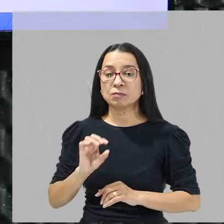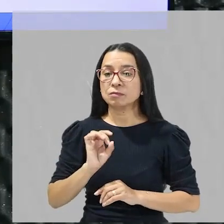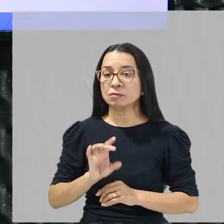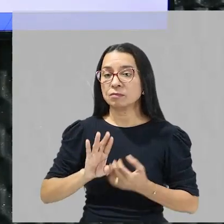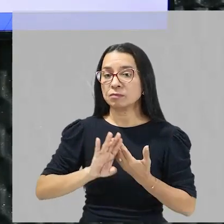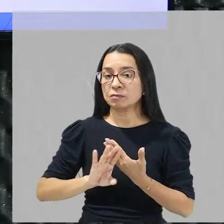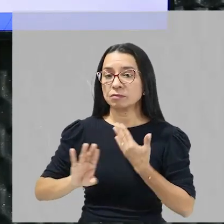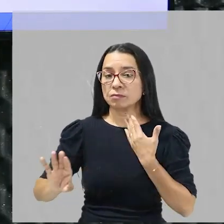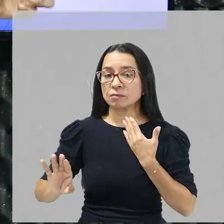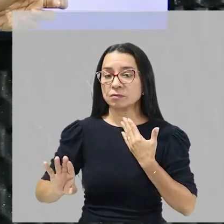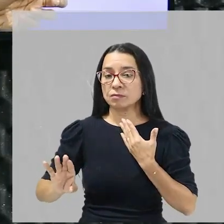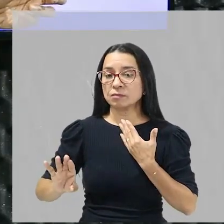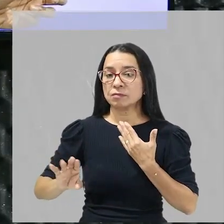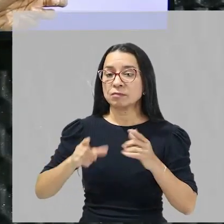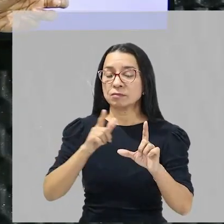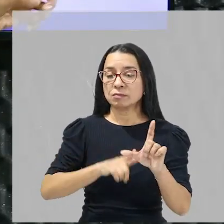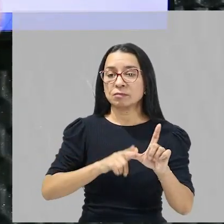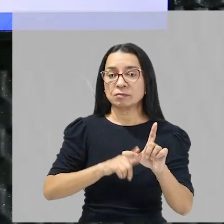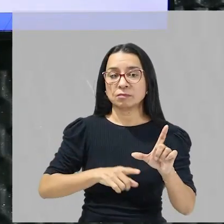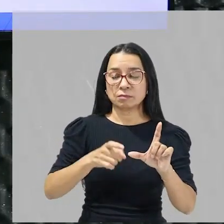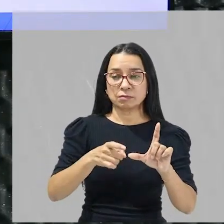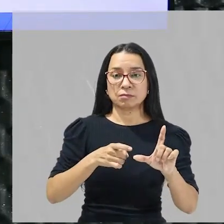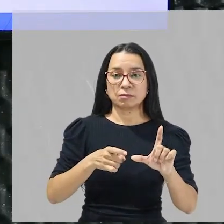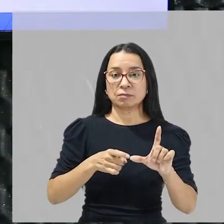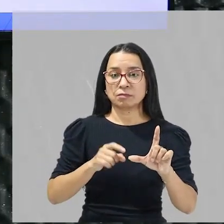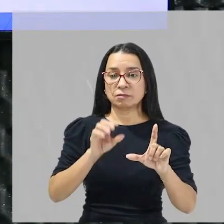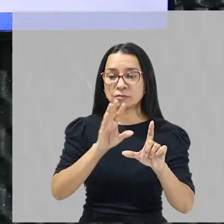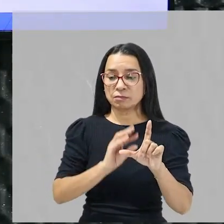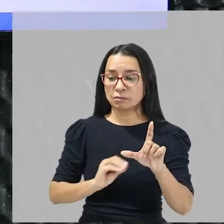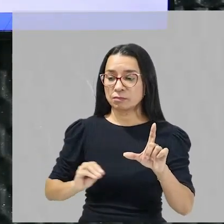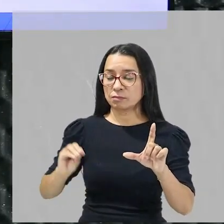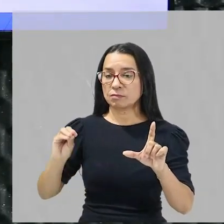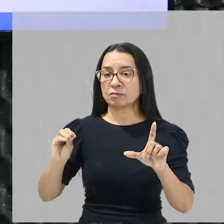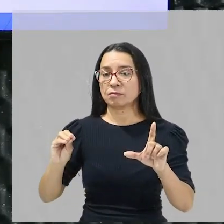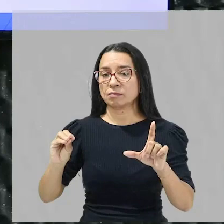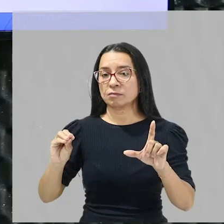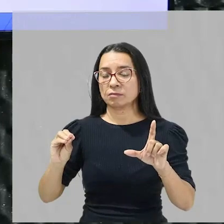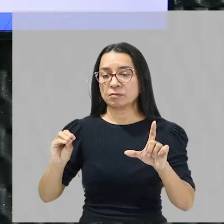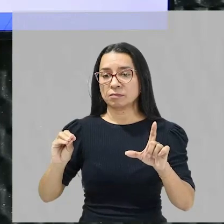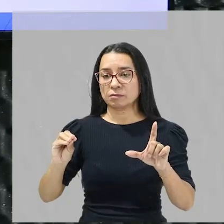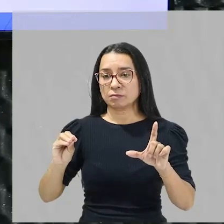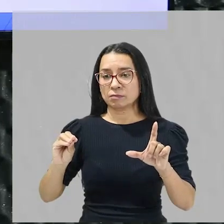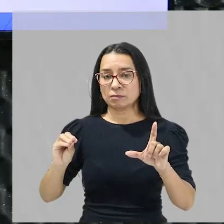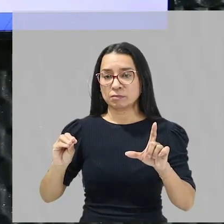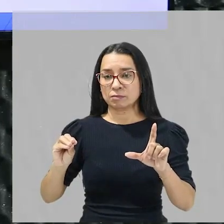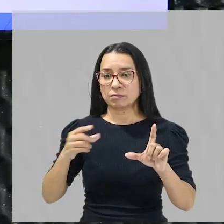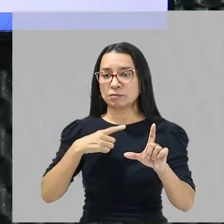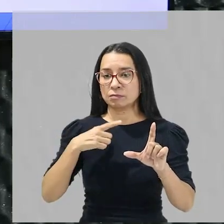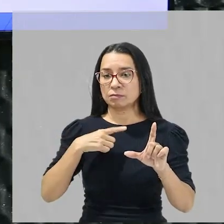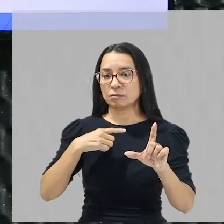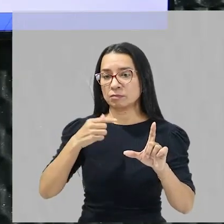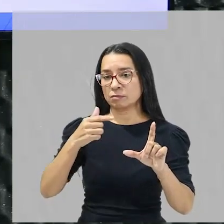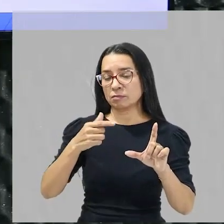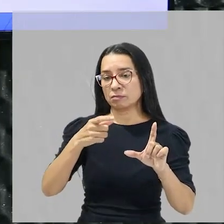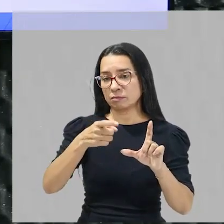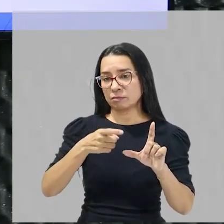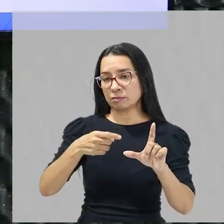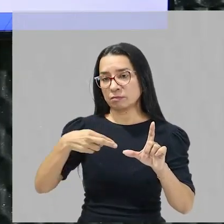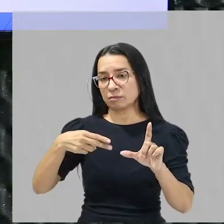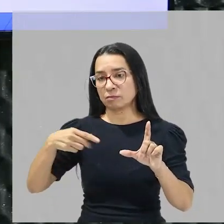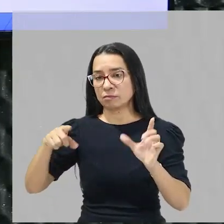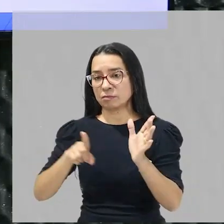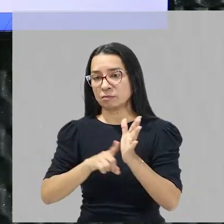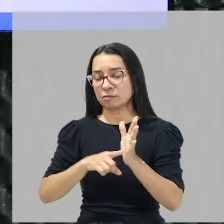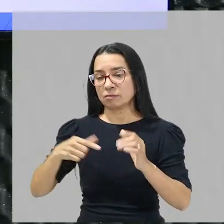Logo, passando o 2 lá para o segundo membro, quando muda de membro, ele muda de sinal, eu já tenho, então, x igual a menos